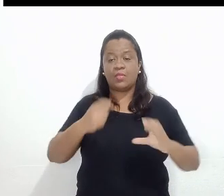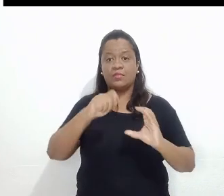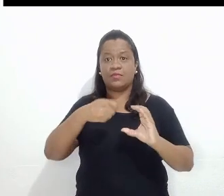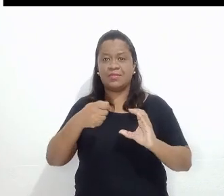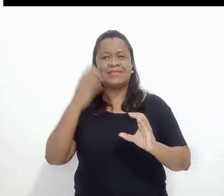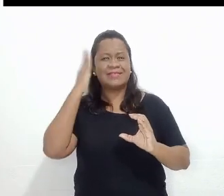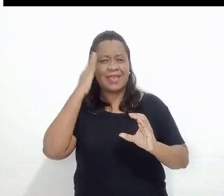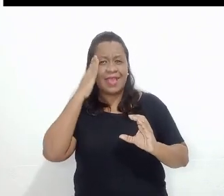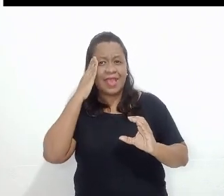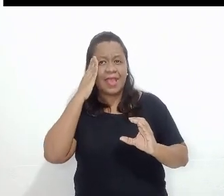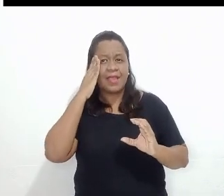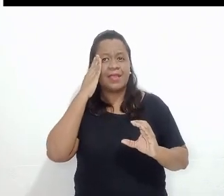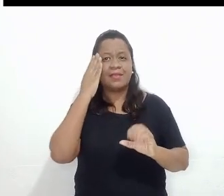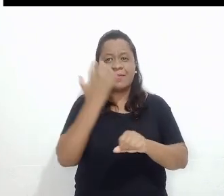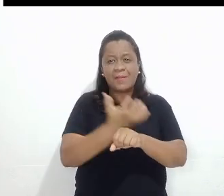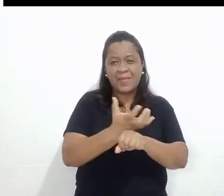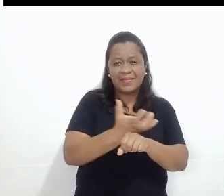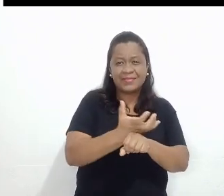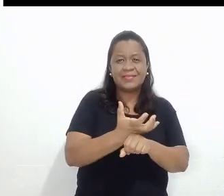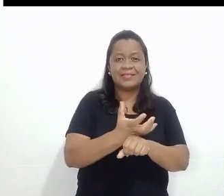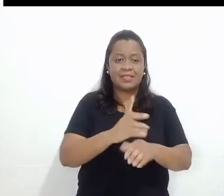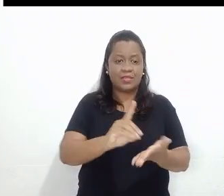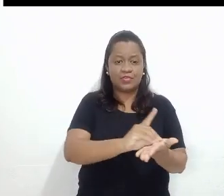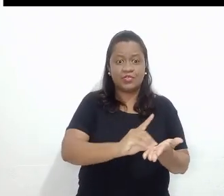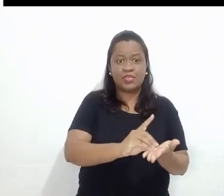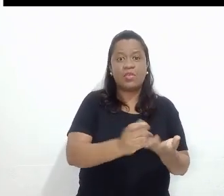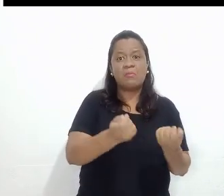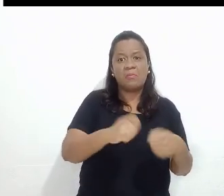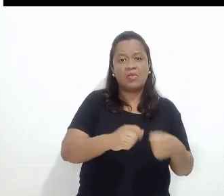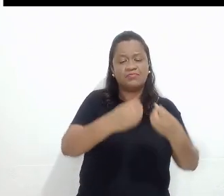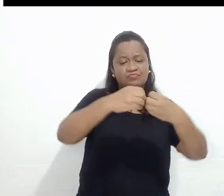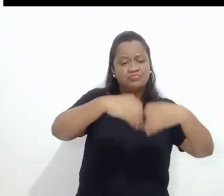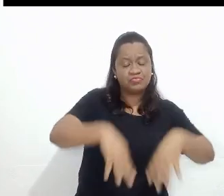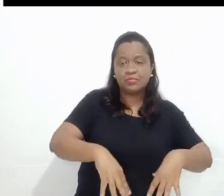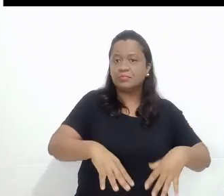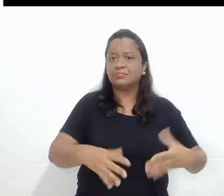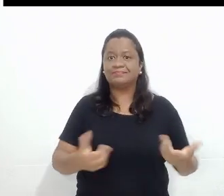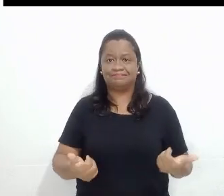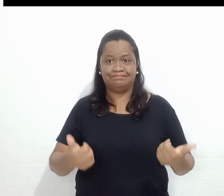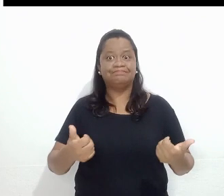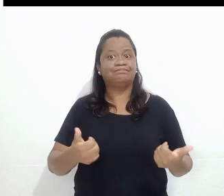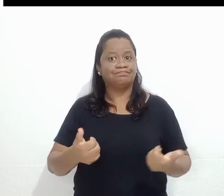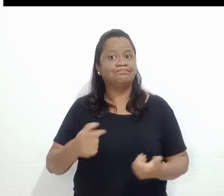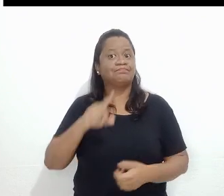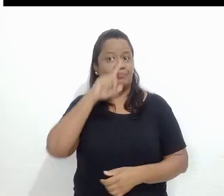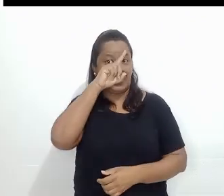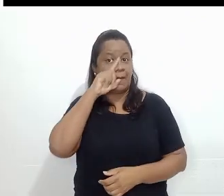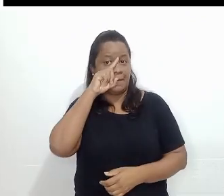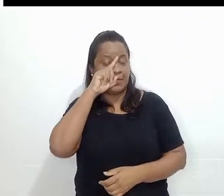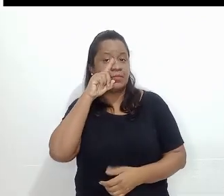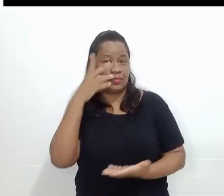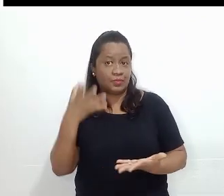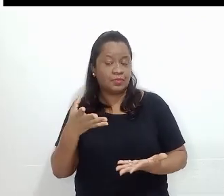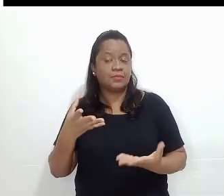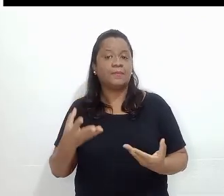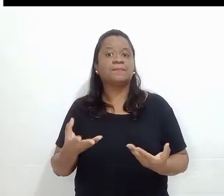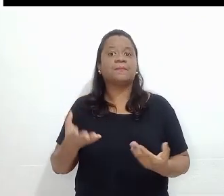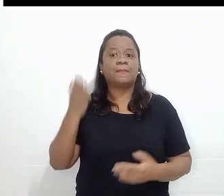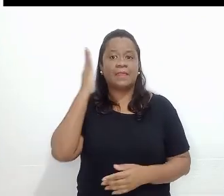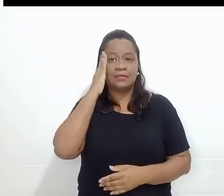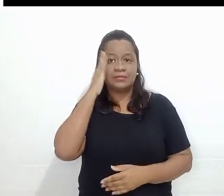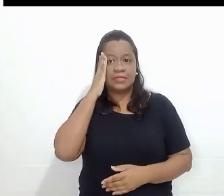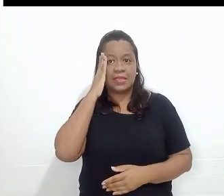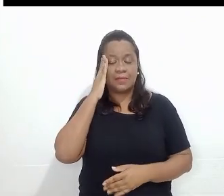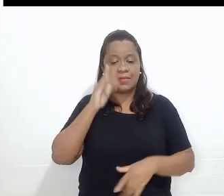ser corrompido numa cópia. Isso é um risco que a gente corre. Então, a gente sabe também que trabalhando com